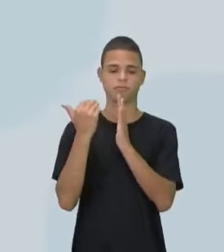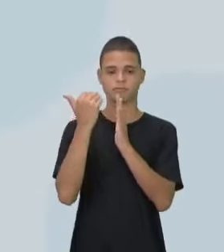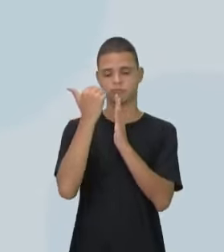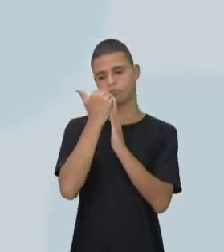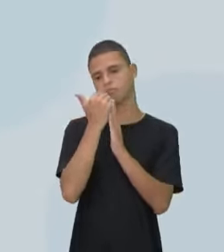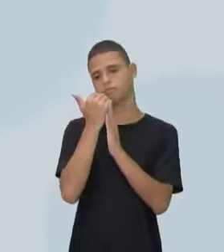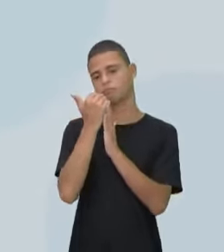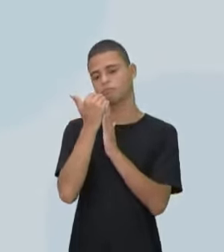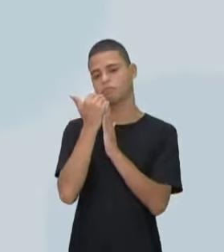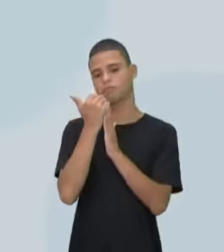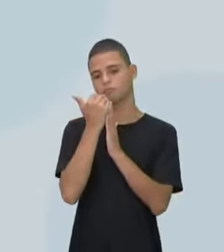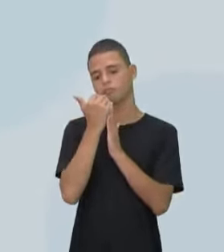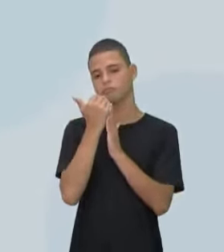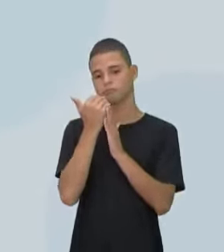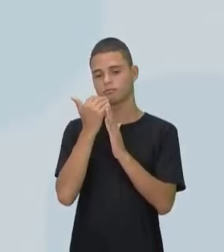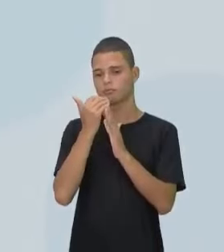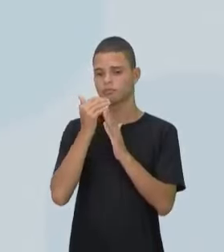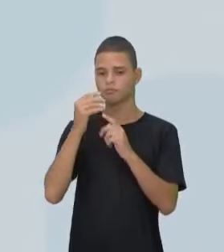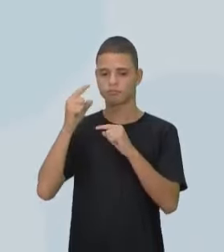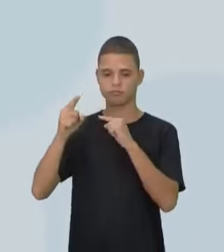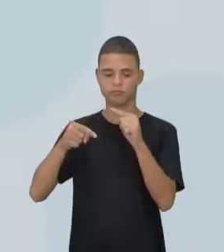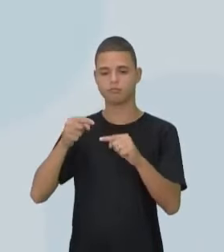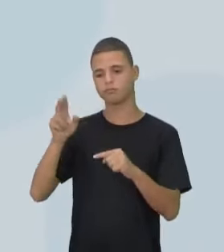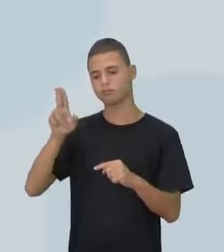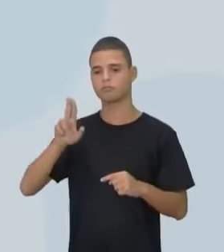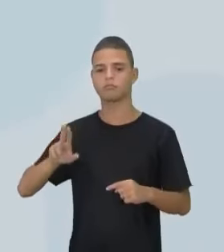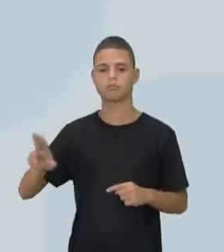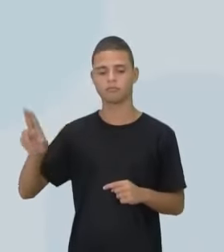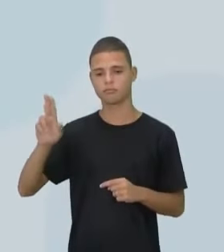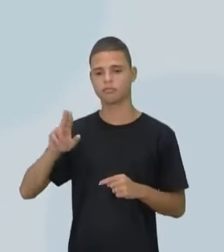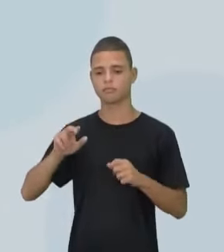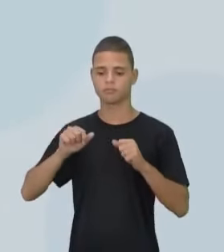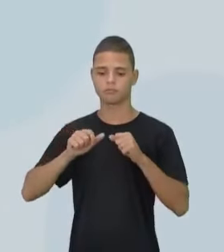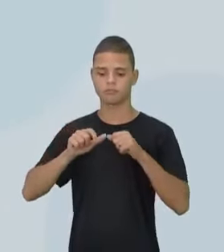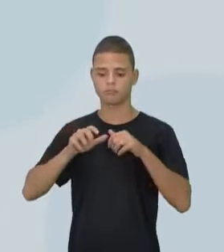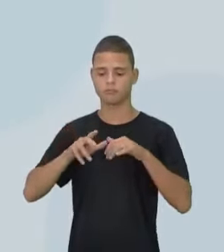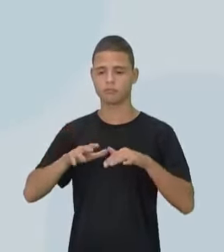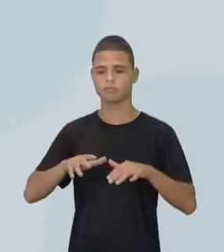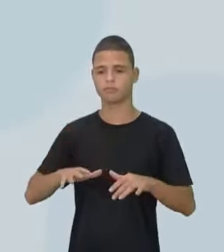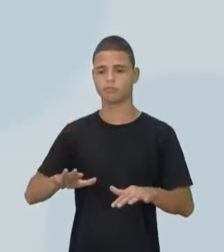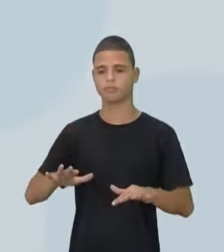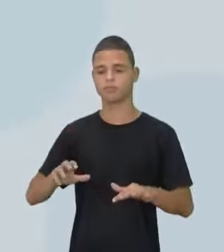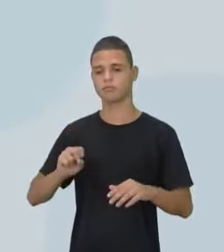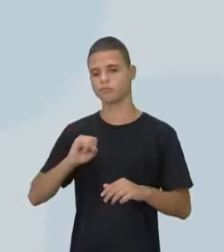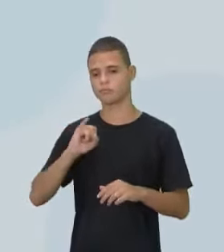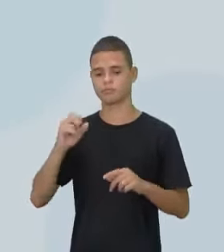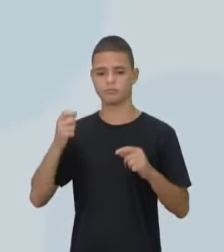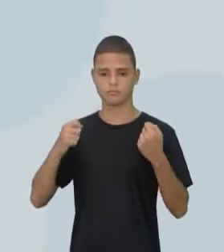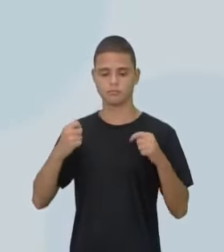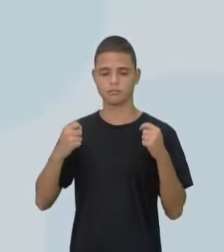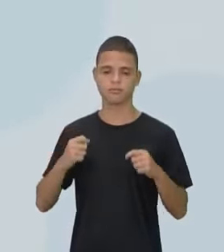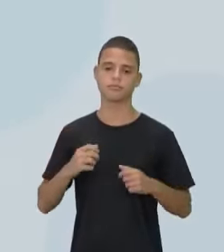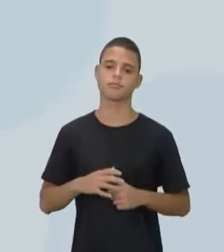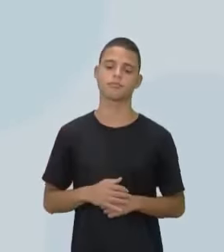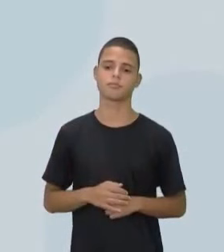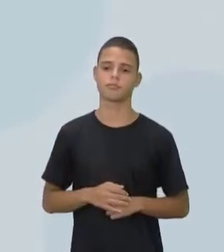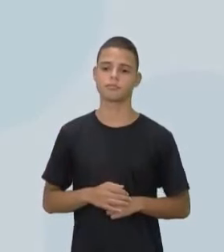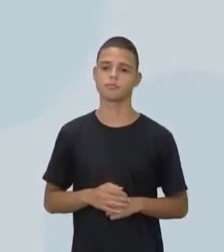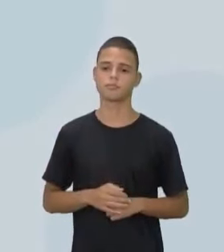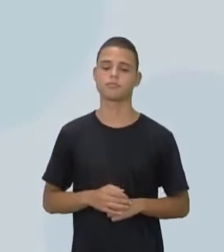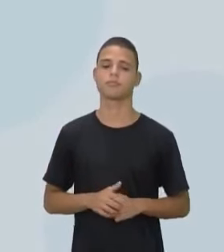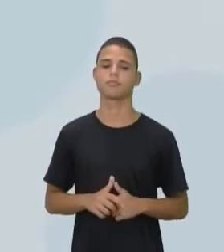rio. Ela vai ficar retida ali para que depois ela seja solta, né, de acordo com a necessidade humana. Então, isso é um dos